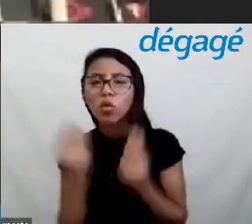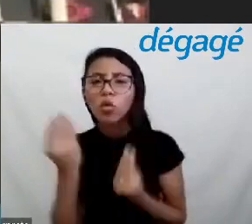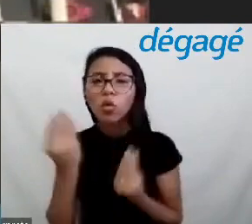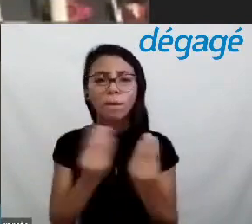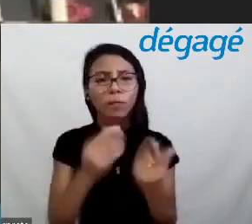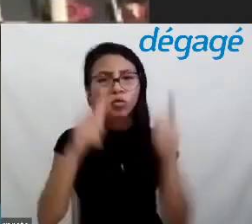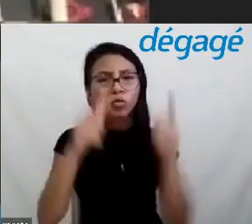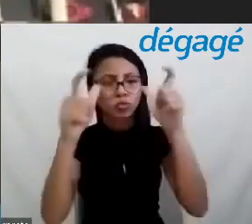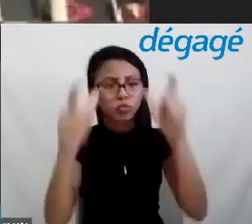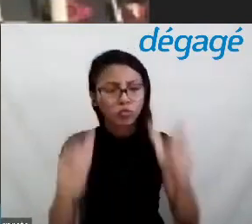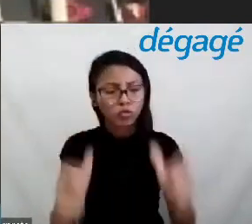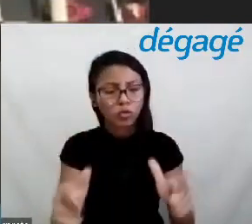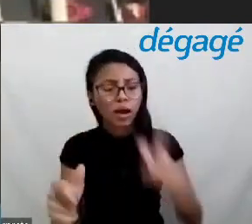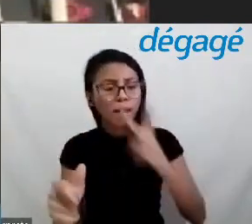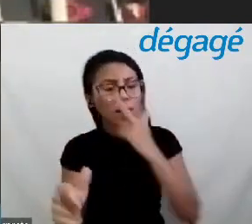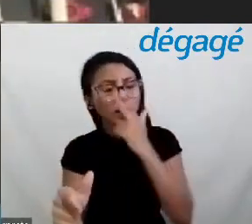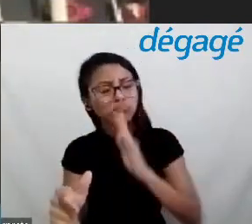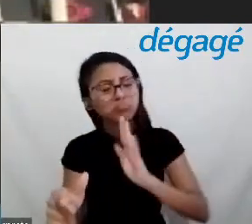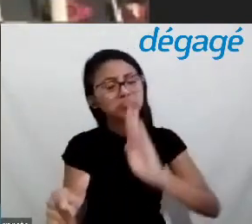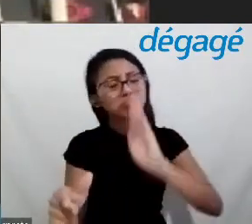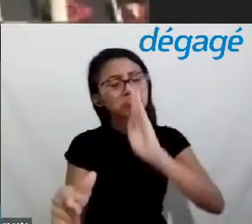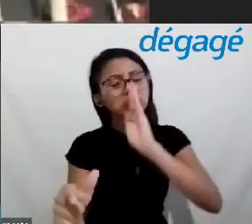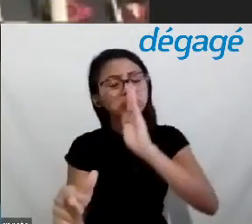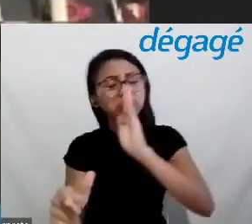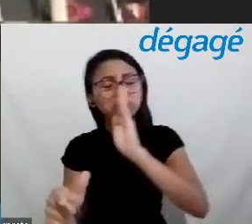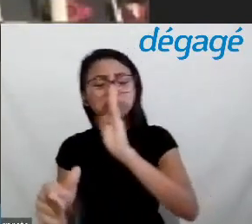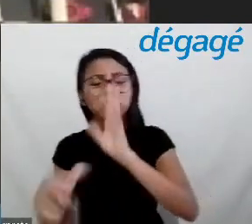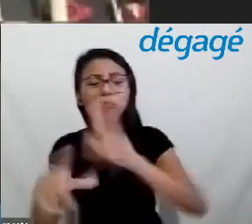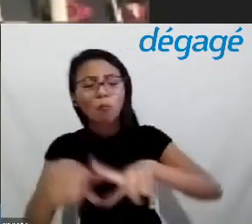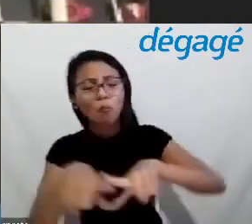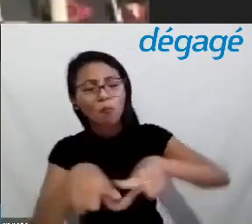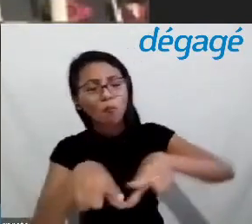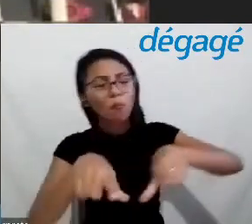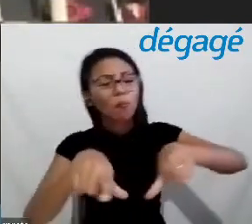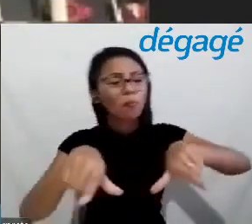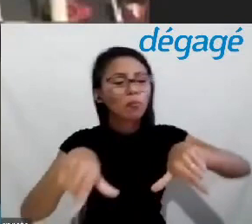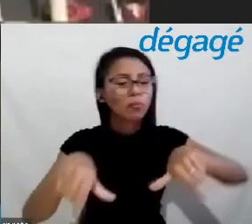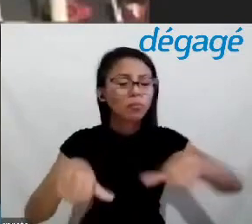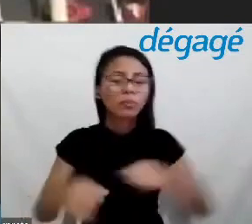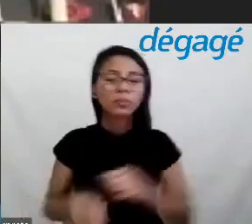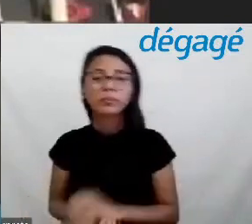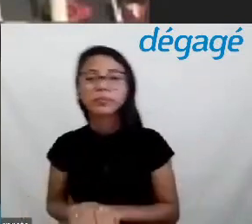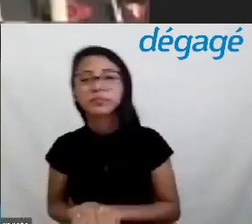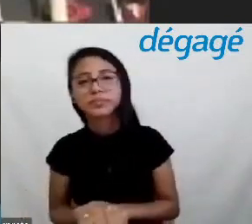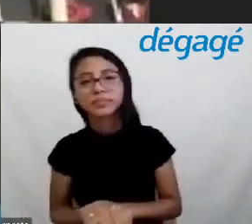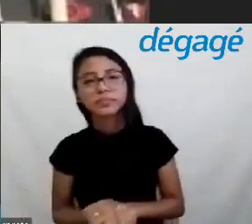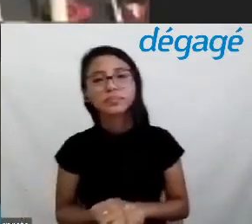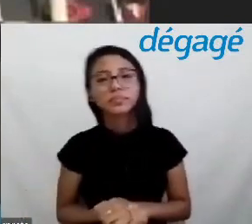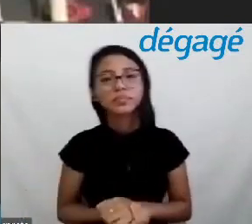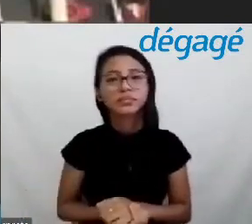ainda mudo. Completo ferro, sujo, cego.